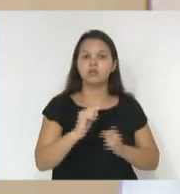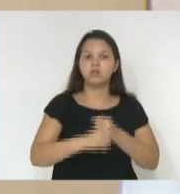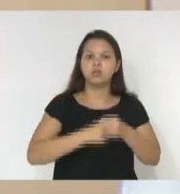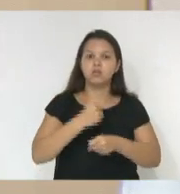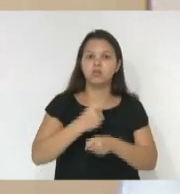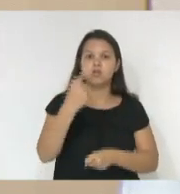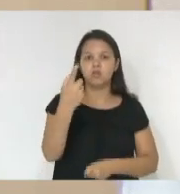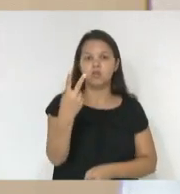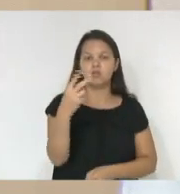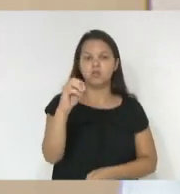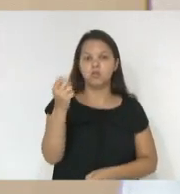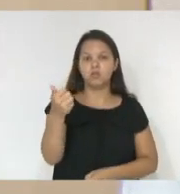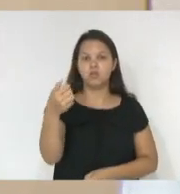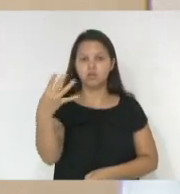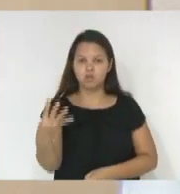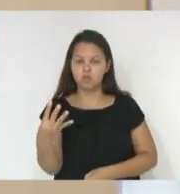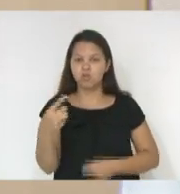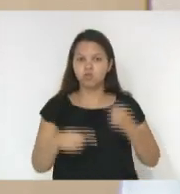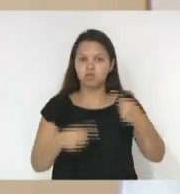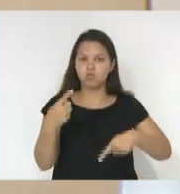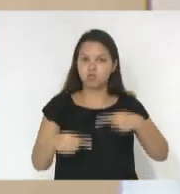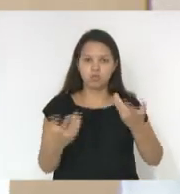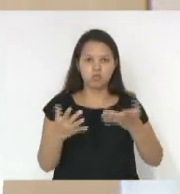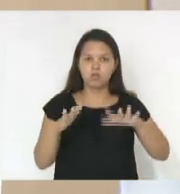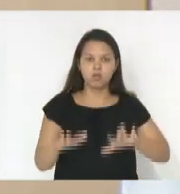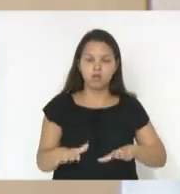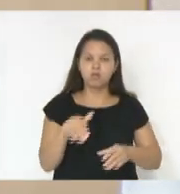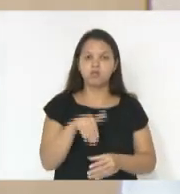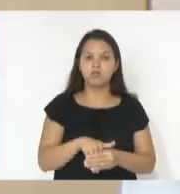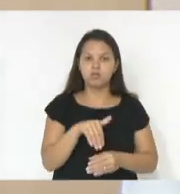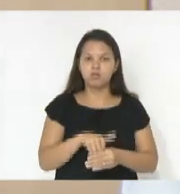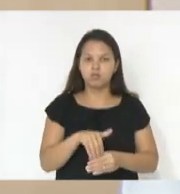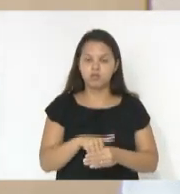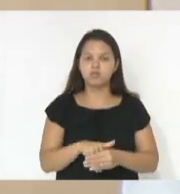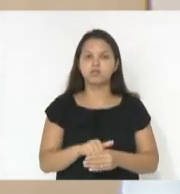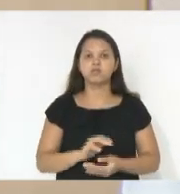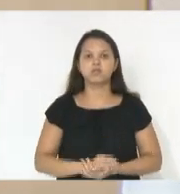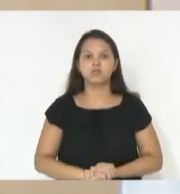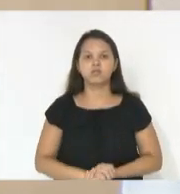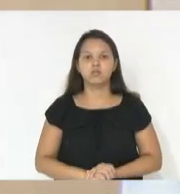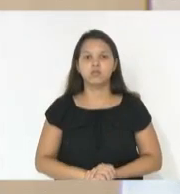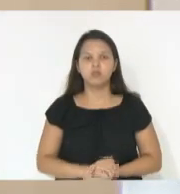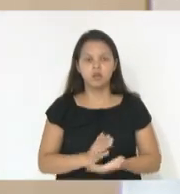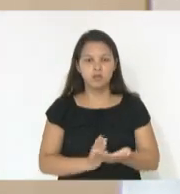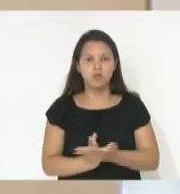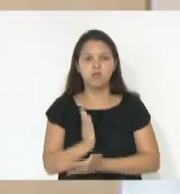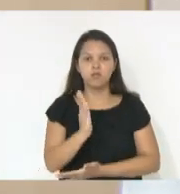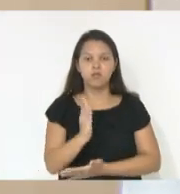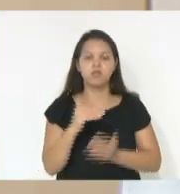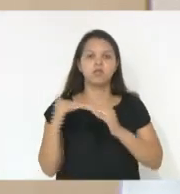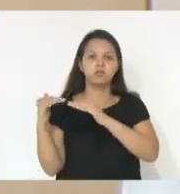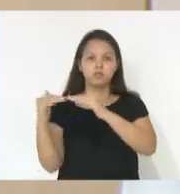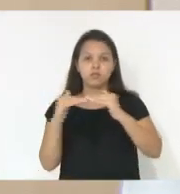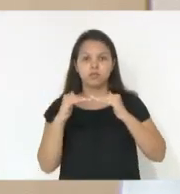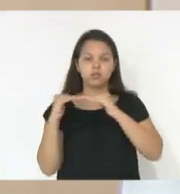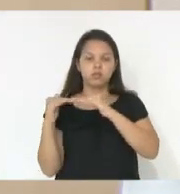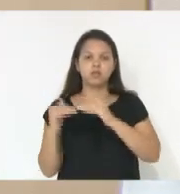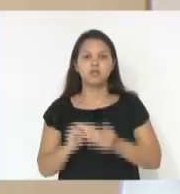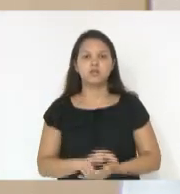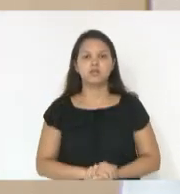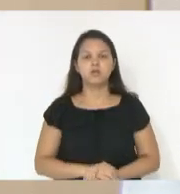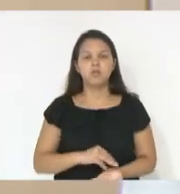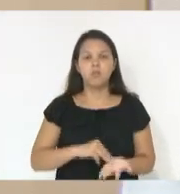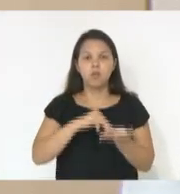discussão. Não havendo quem queira discutir em votação, deputados que aprovam permaneçam como se encontram. Aprovado por unanimidade.